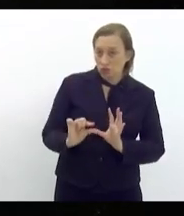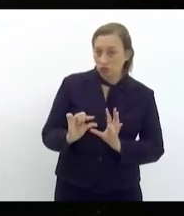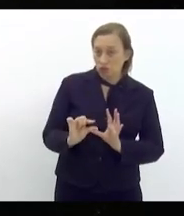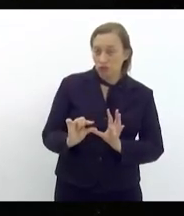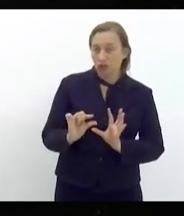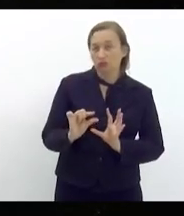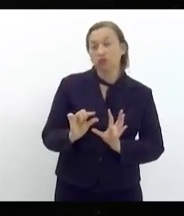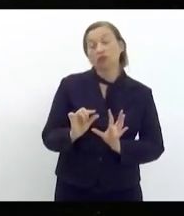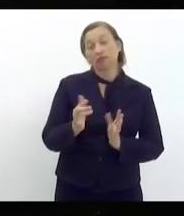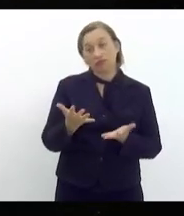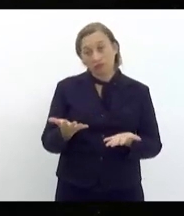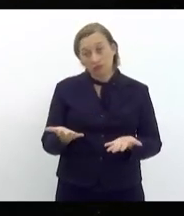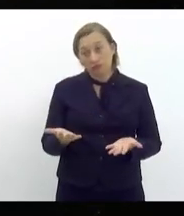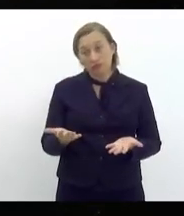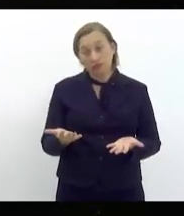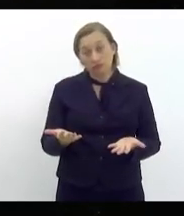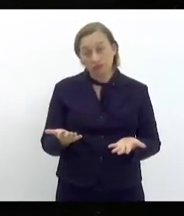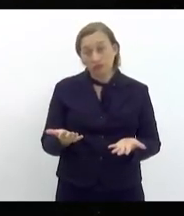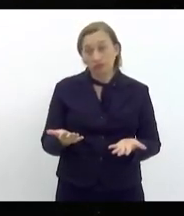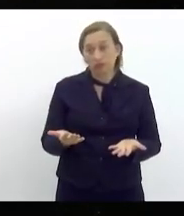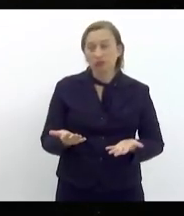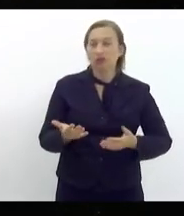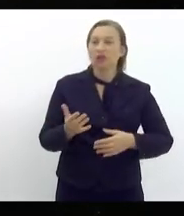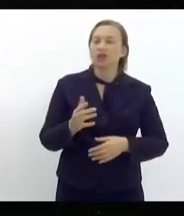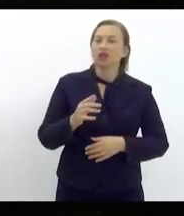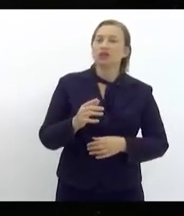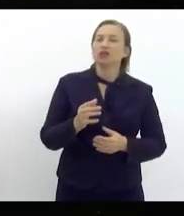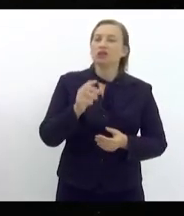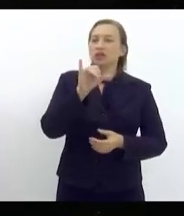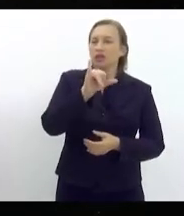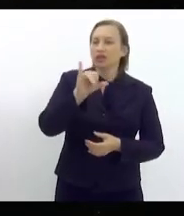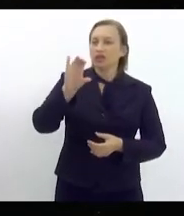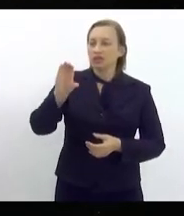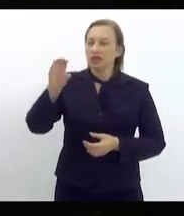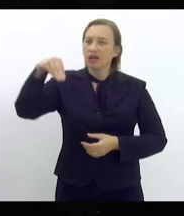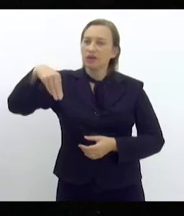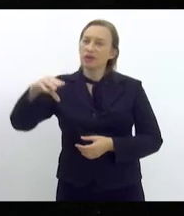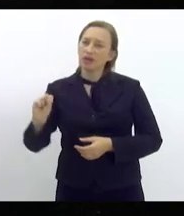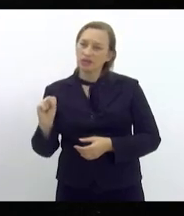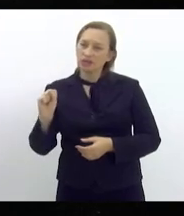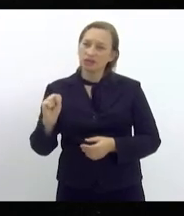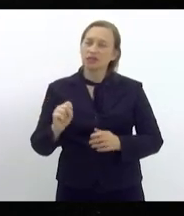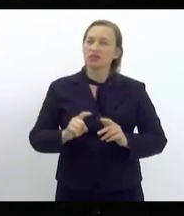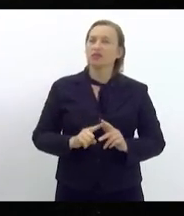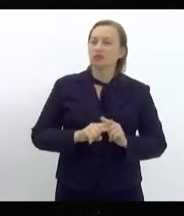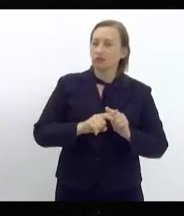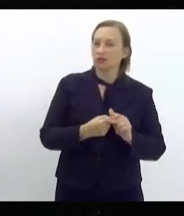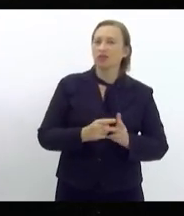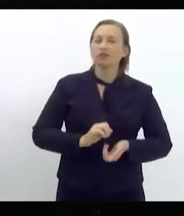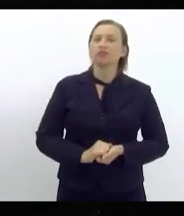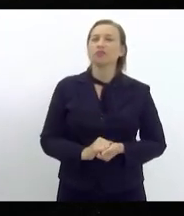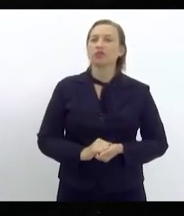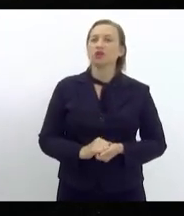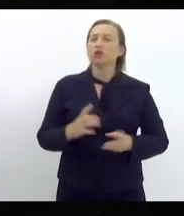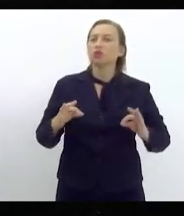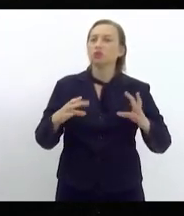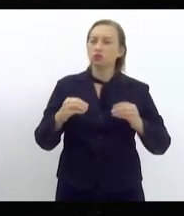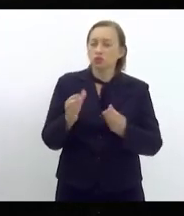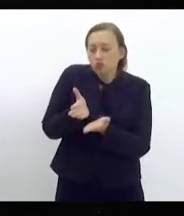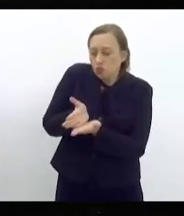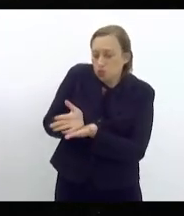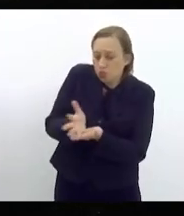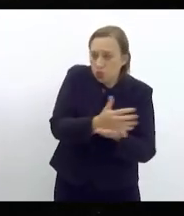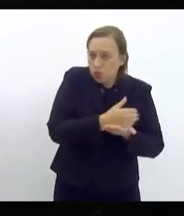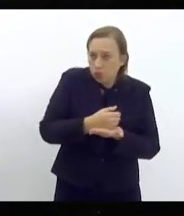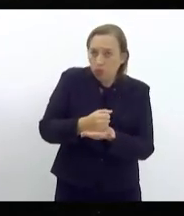drástica as alíquotas do ICMS, e, por via de consequência, aquilo que é arrecadado